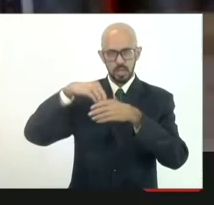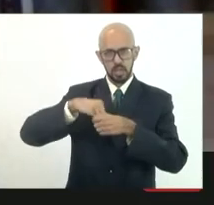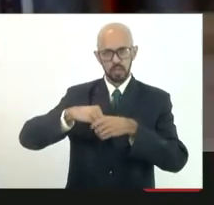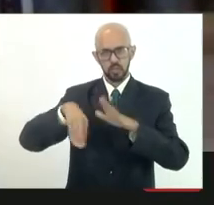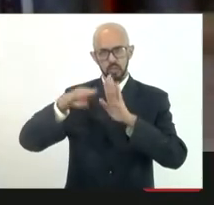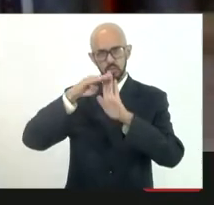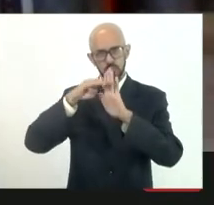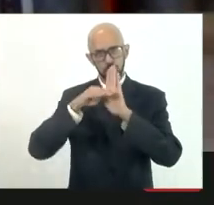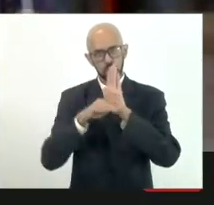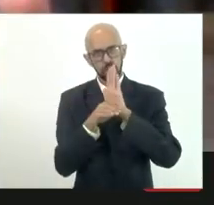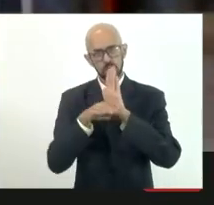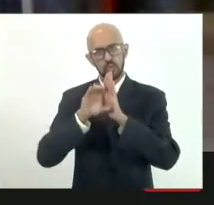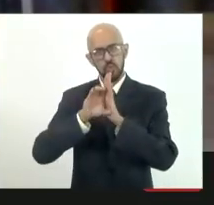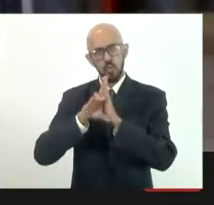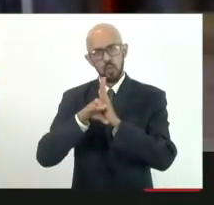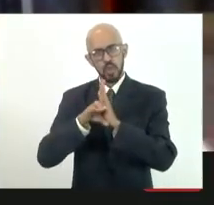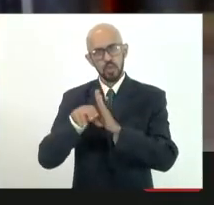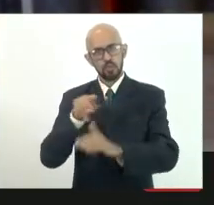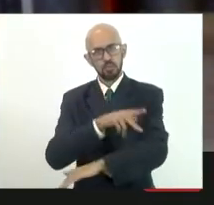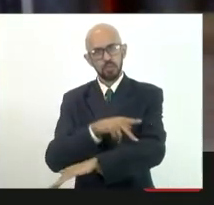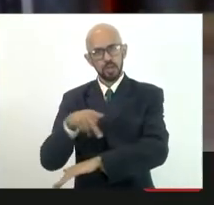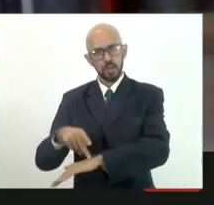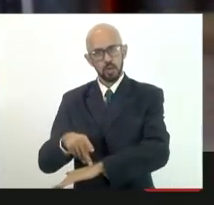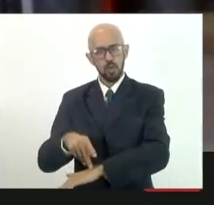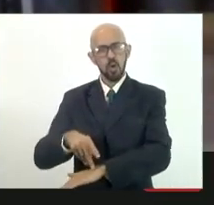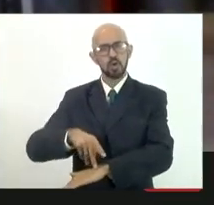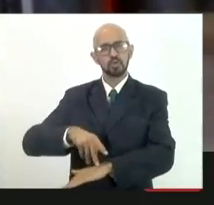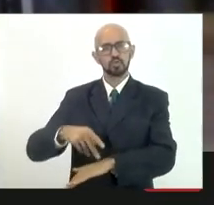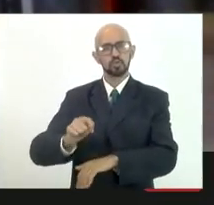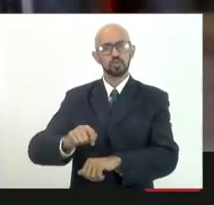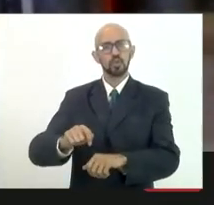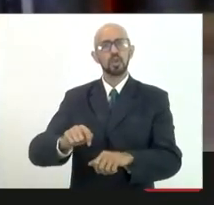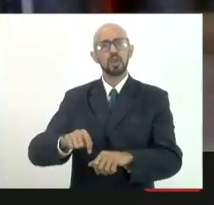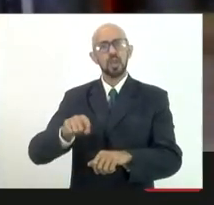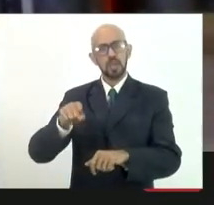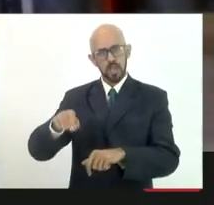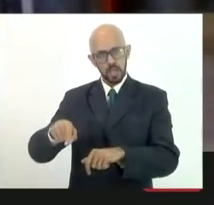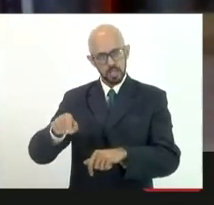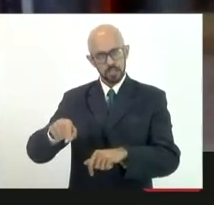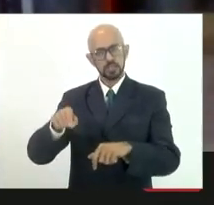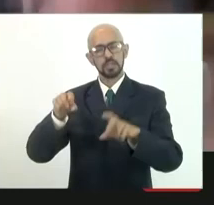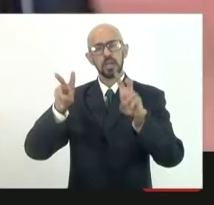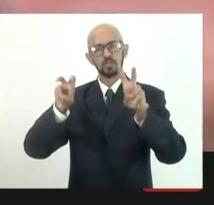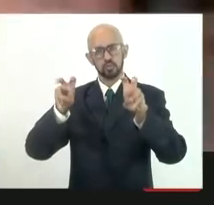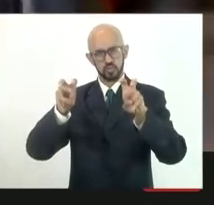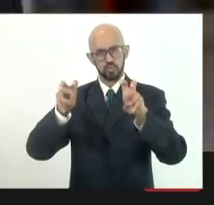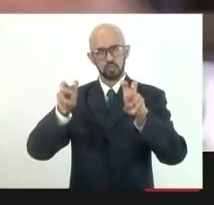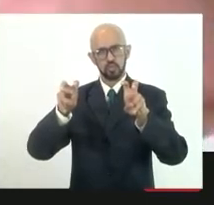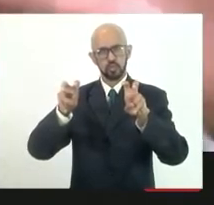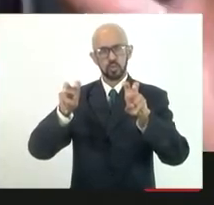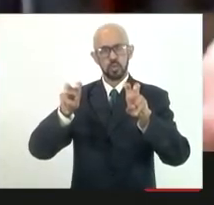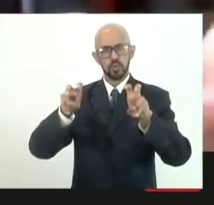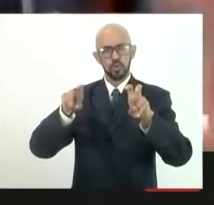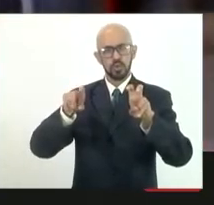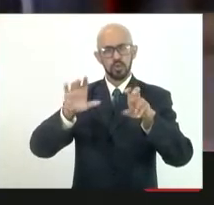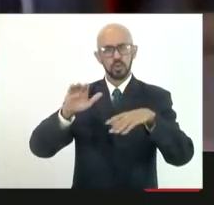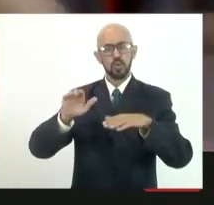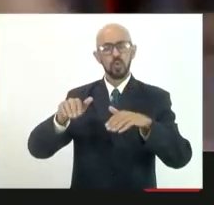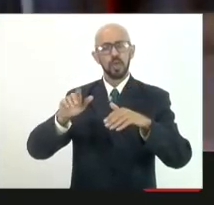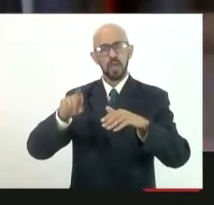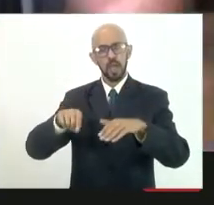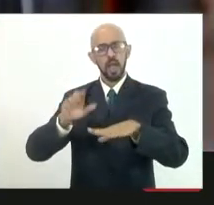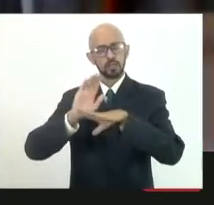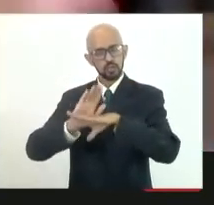do currículo escolar, uma abordagem em relação a esse tema. Por isso que eu acho que a política ajuda, né? A construção de uma política